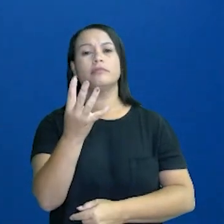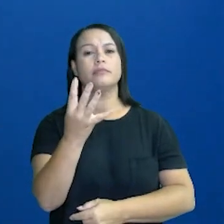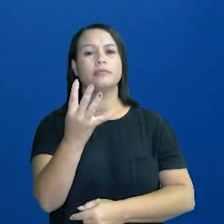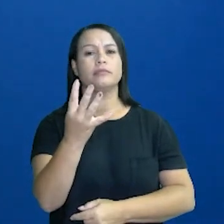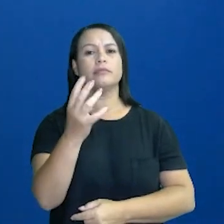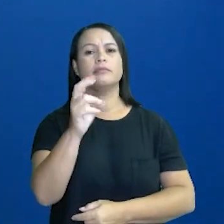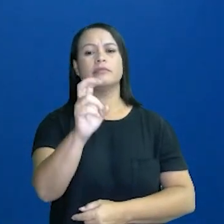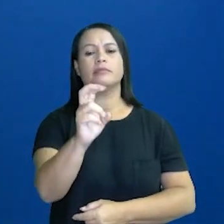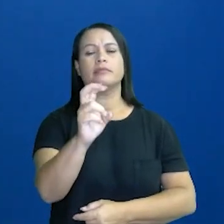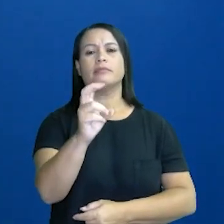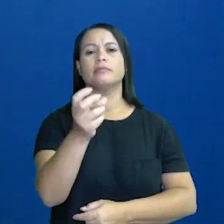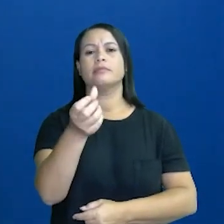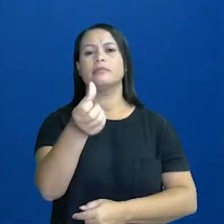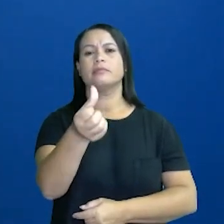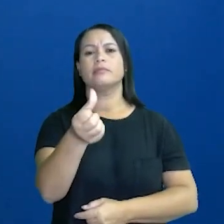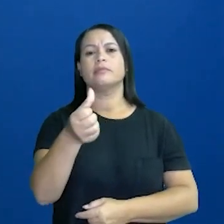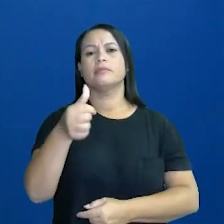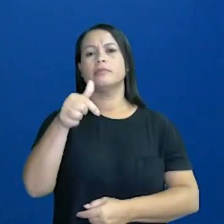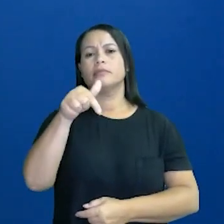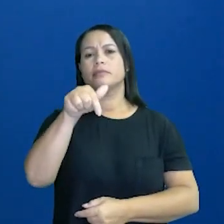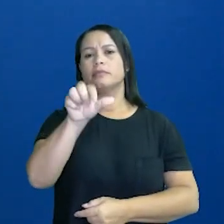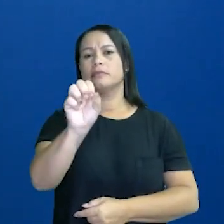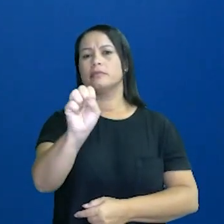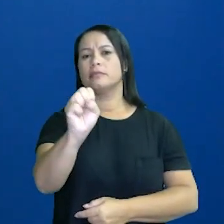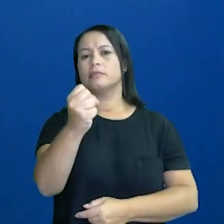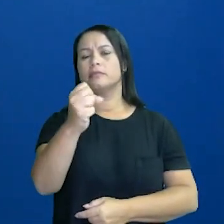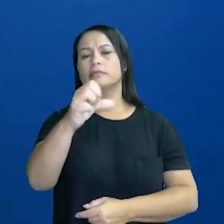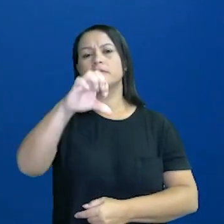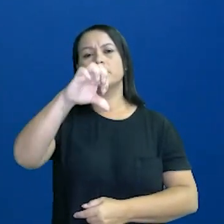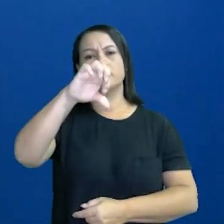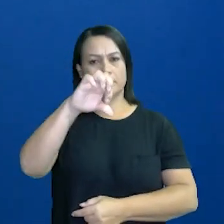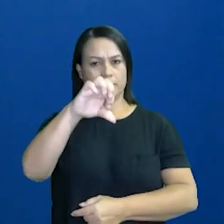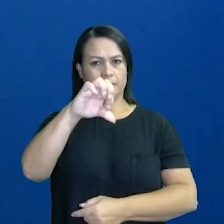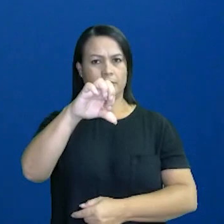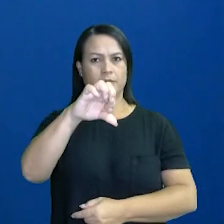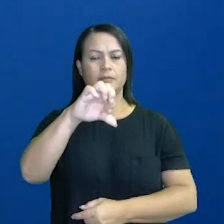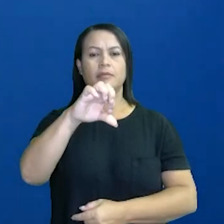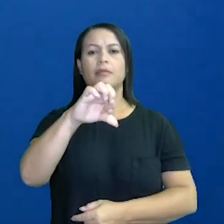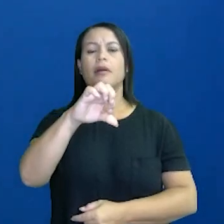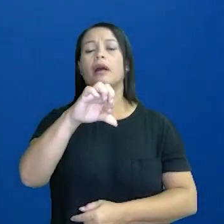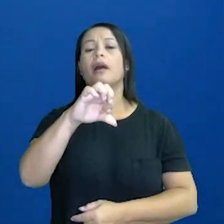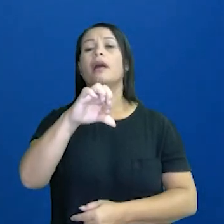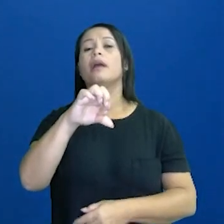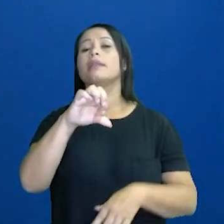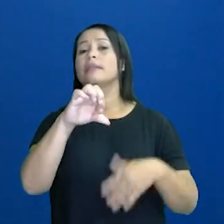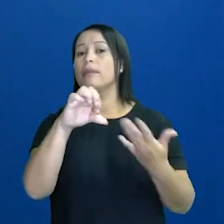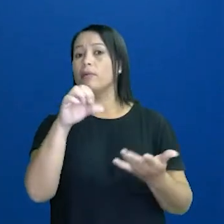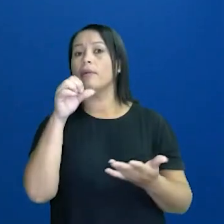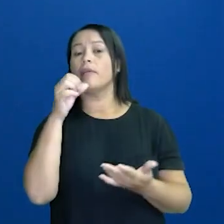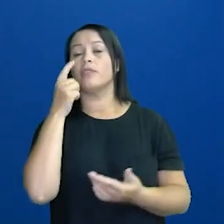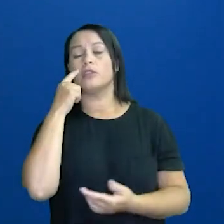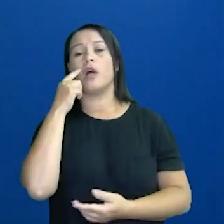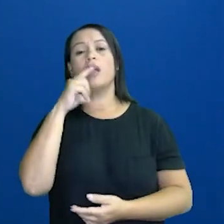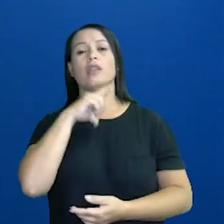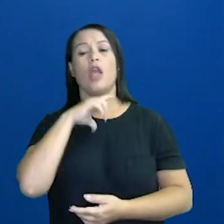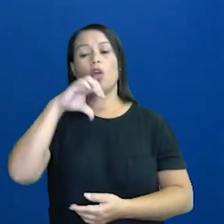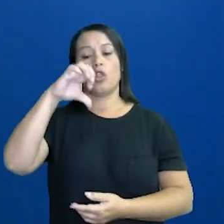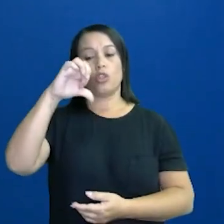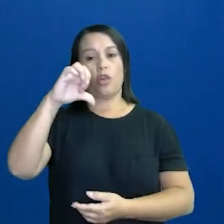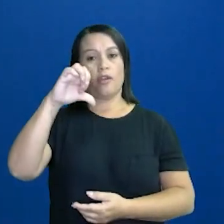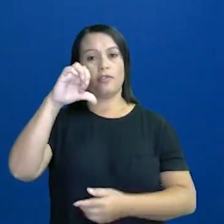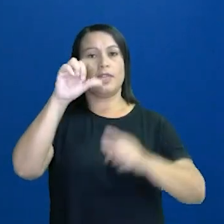3, 4, 5, 6, 7, 8, 9. Tá bem? Eu tenho